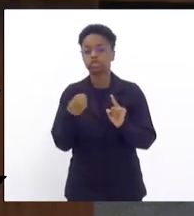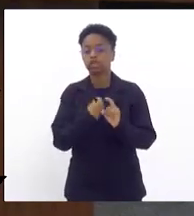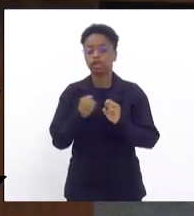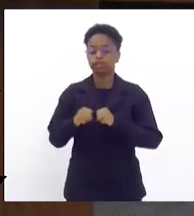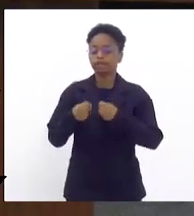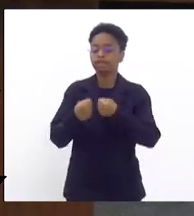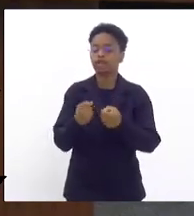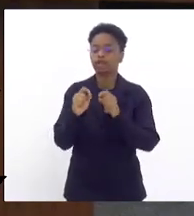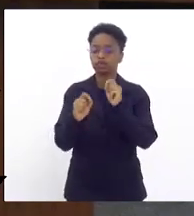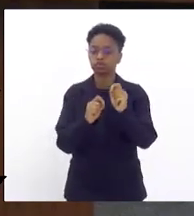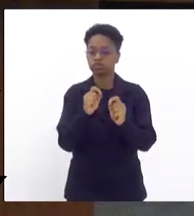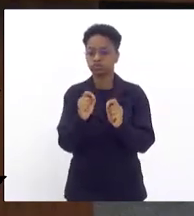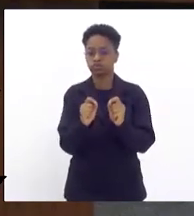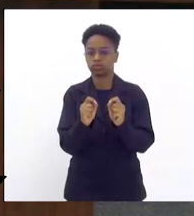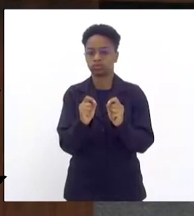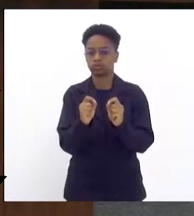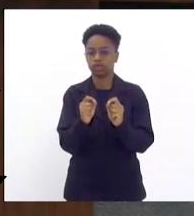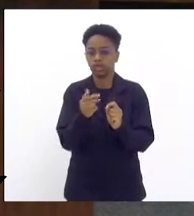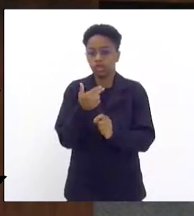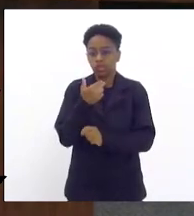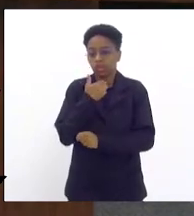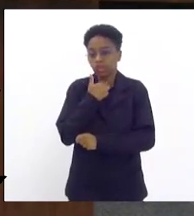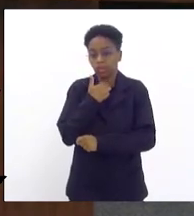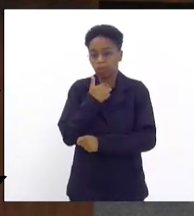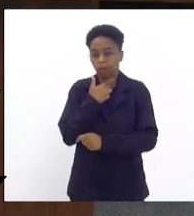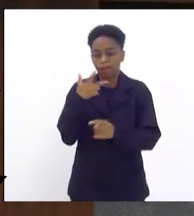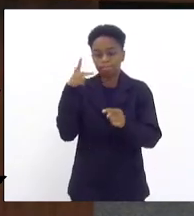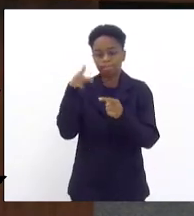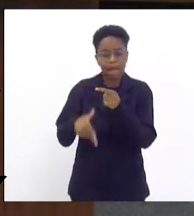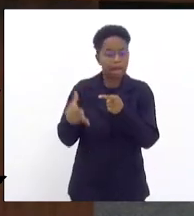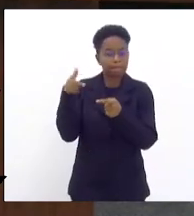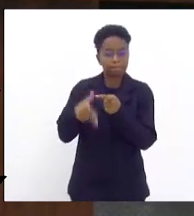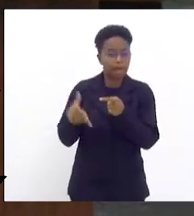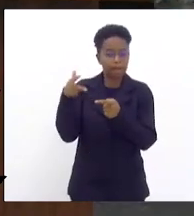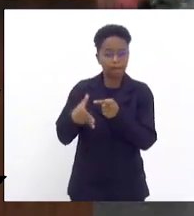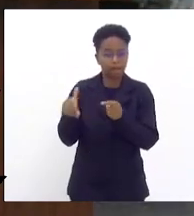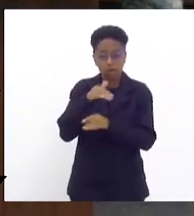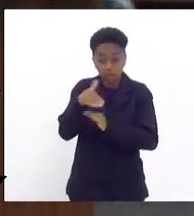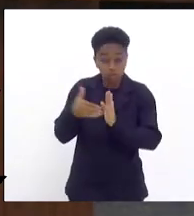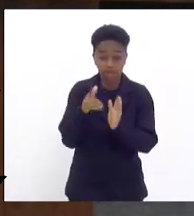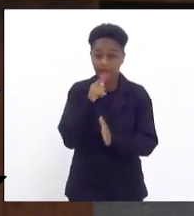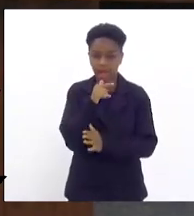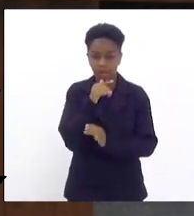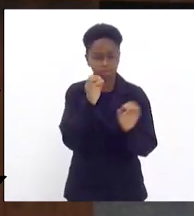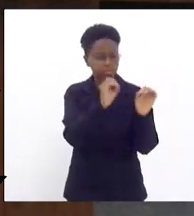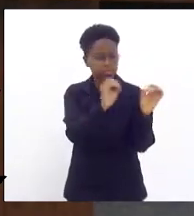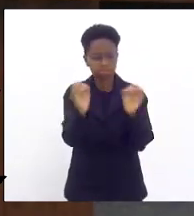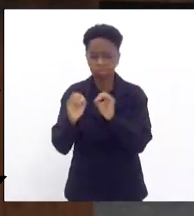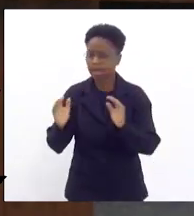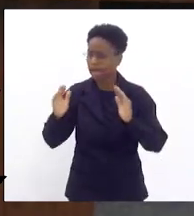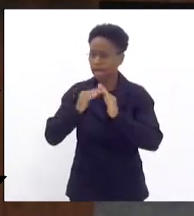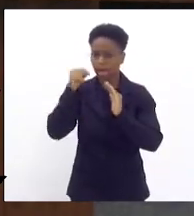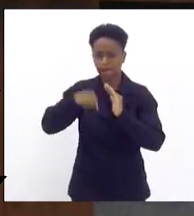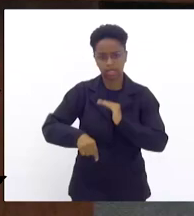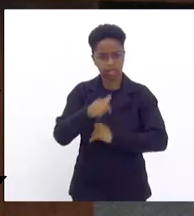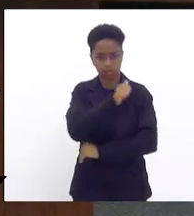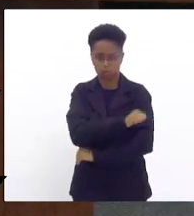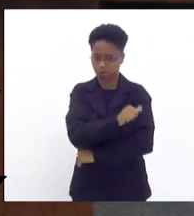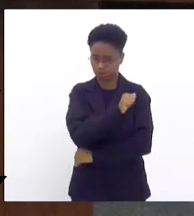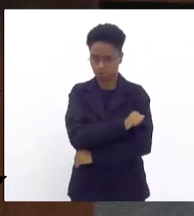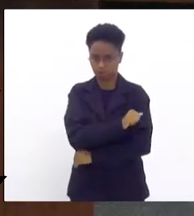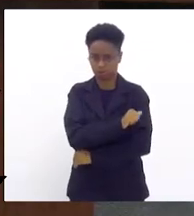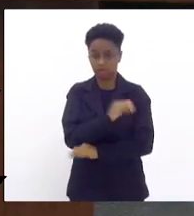defende que não possa haver corte total de água em nenhuma residência do Estado do Rio de Janeiro.